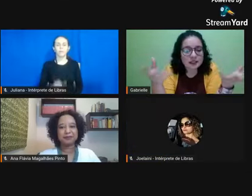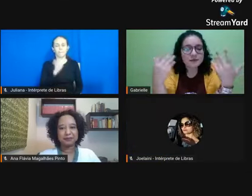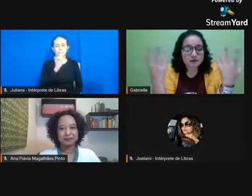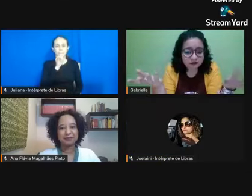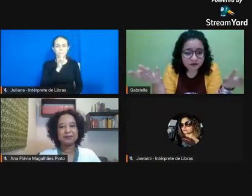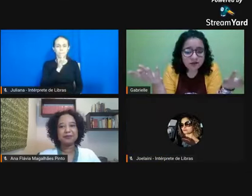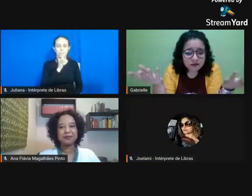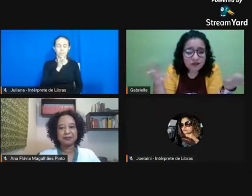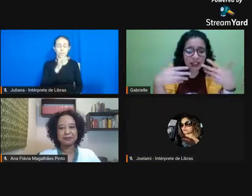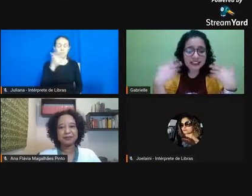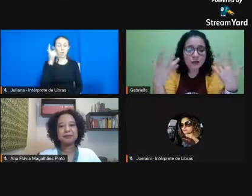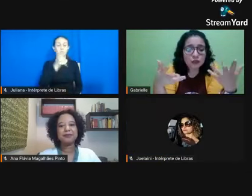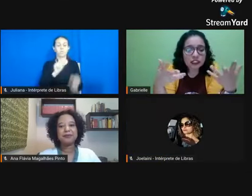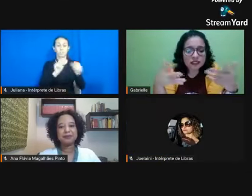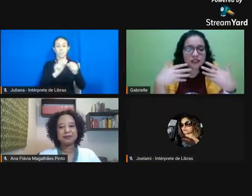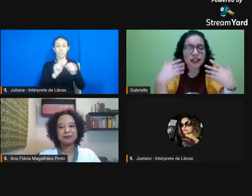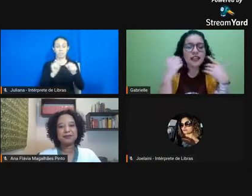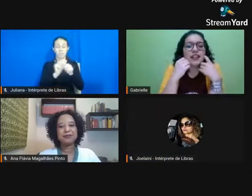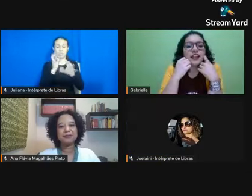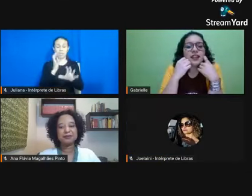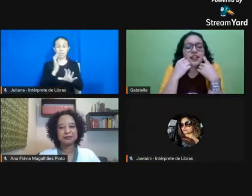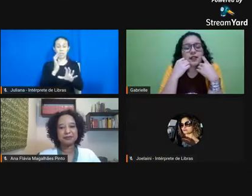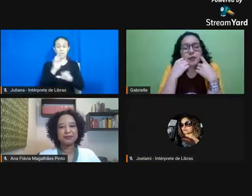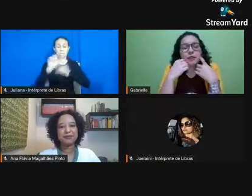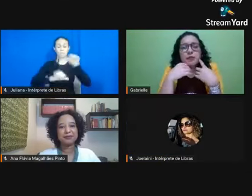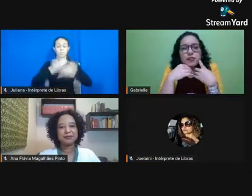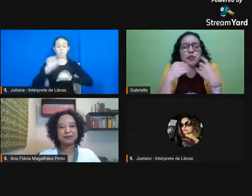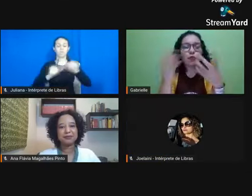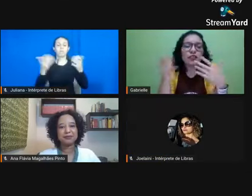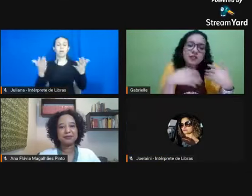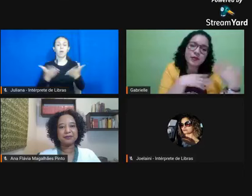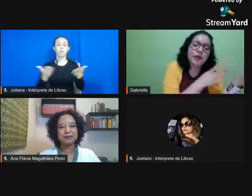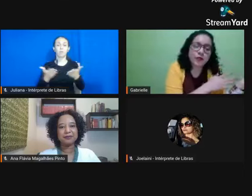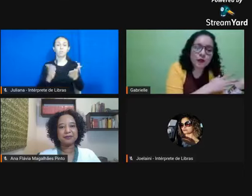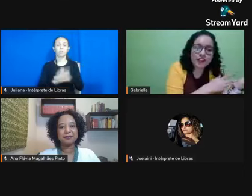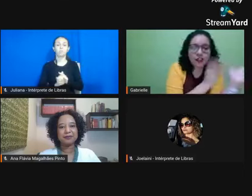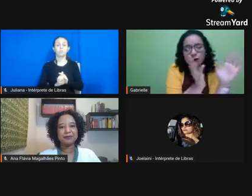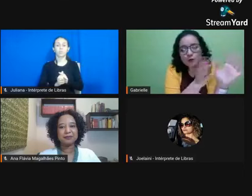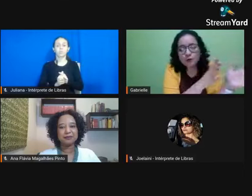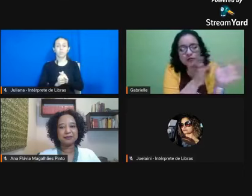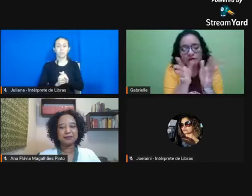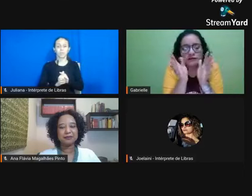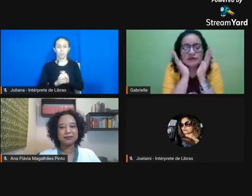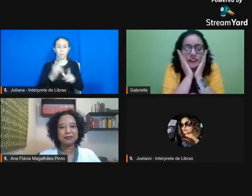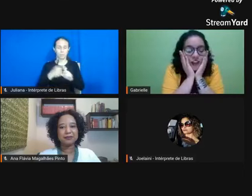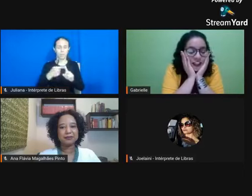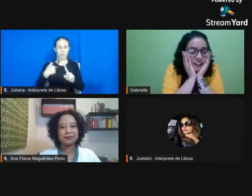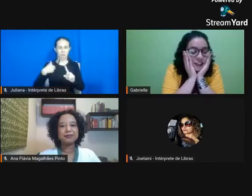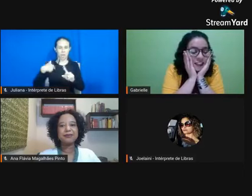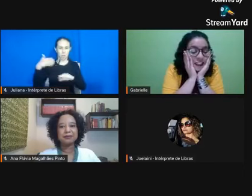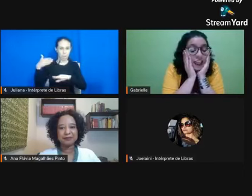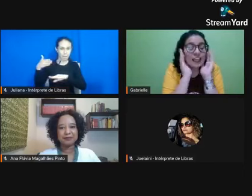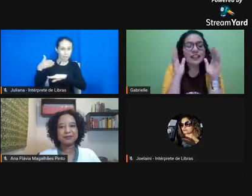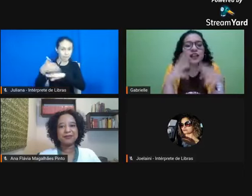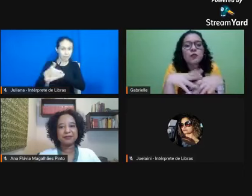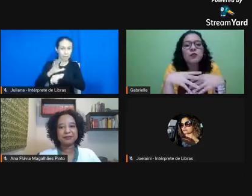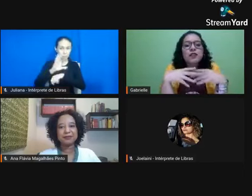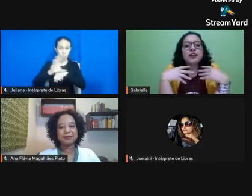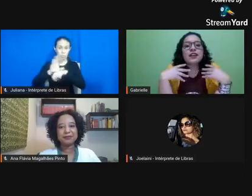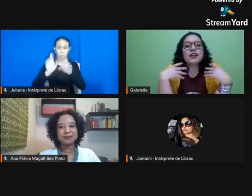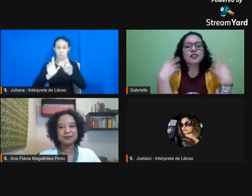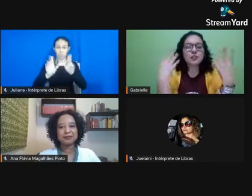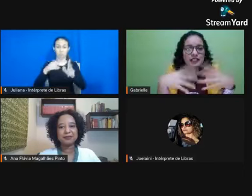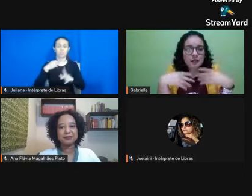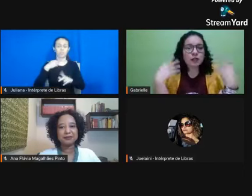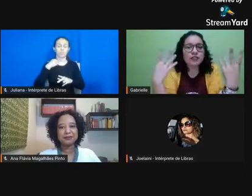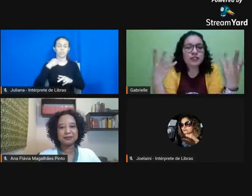tendo essa essa mudança né digo mudança porque quando eu entrei no curso não não era tão assim então